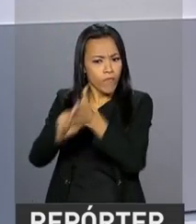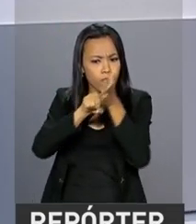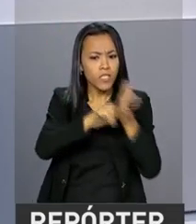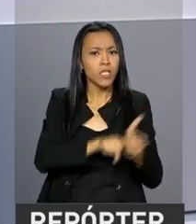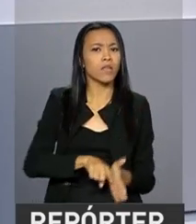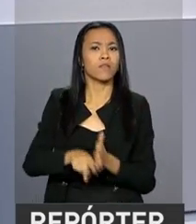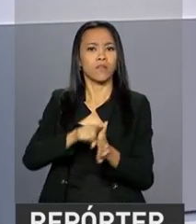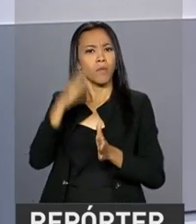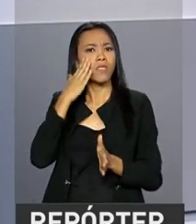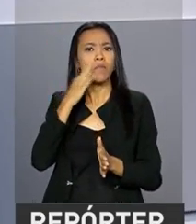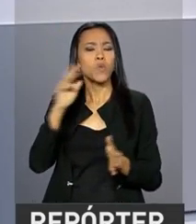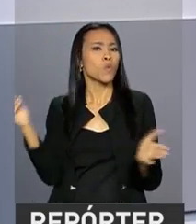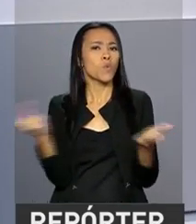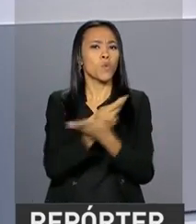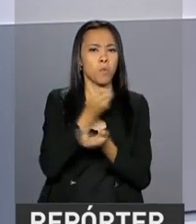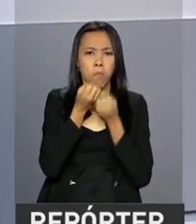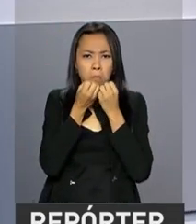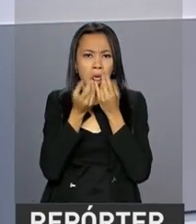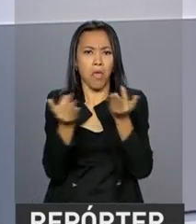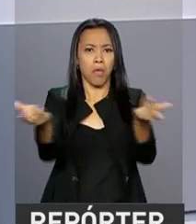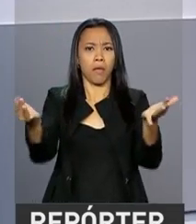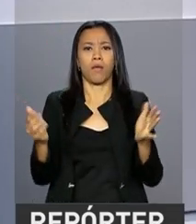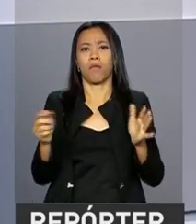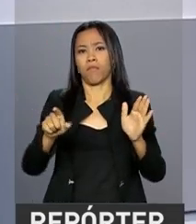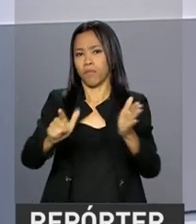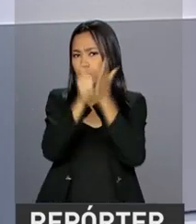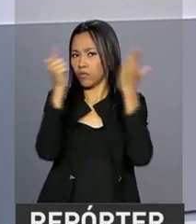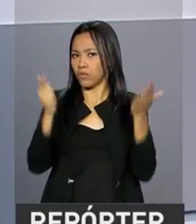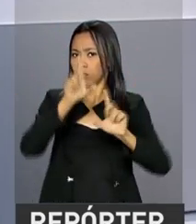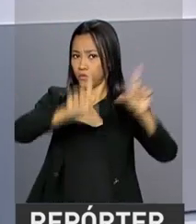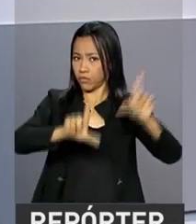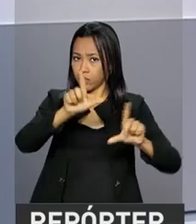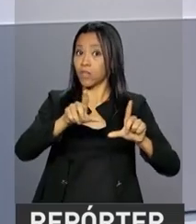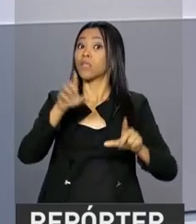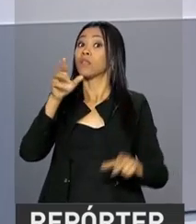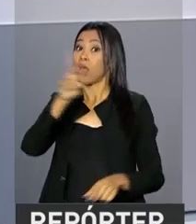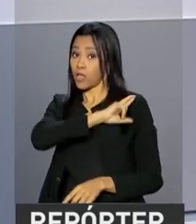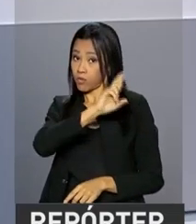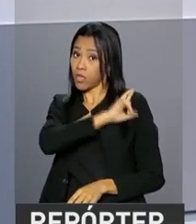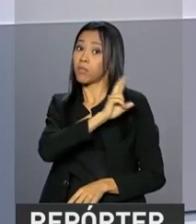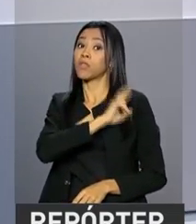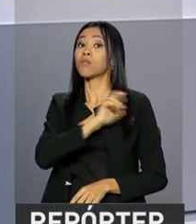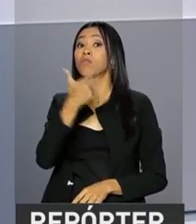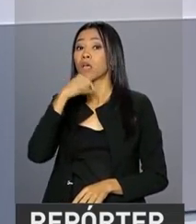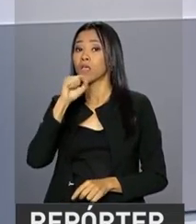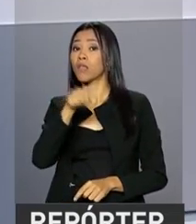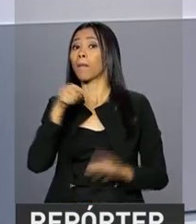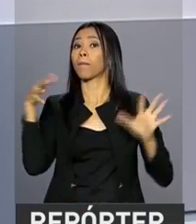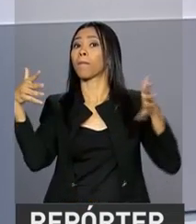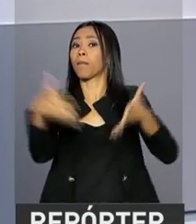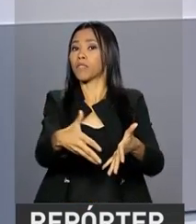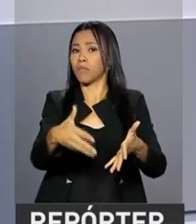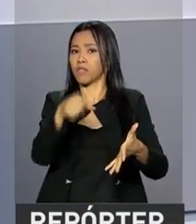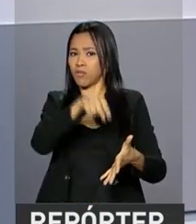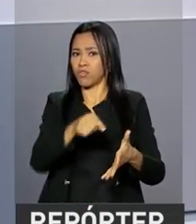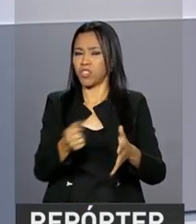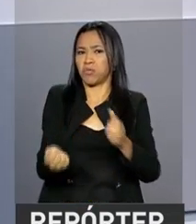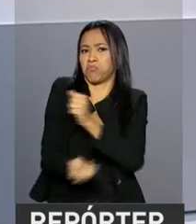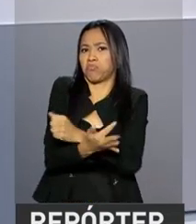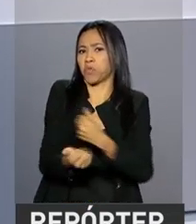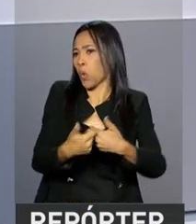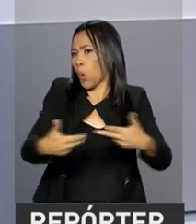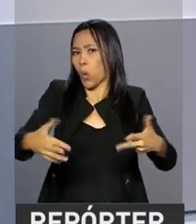apurar todas as denúncias veiculadas pela imprensa, com a responsabilização de eventuais envolvidos em quaisquer ilícitos que